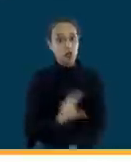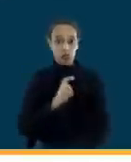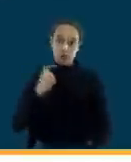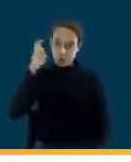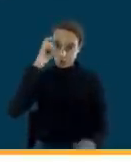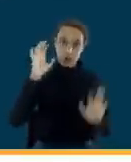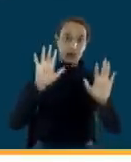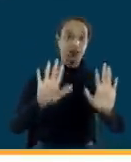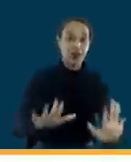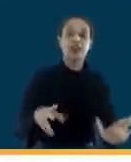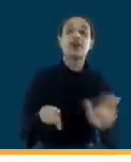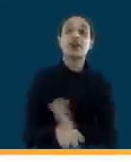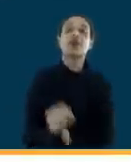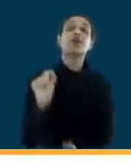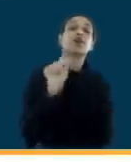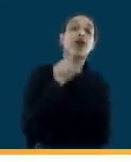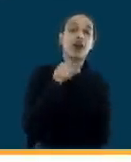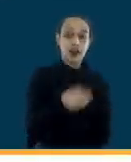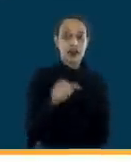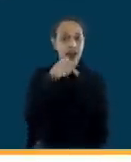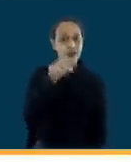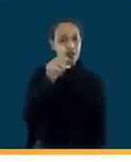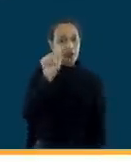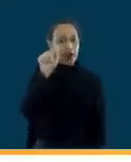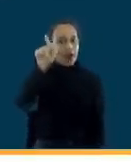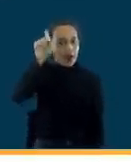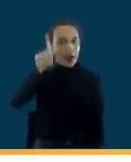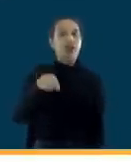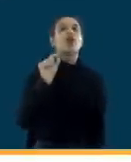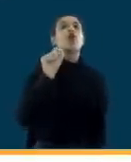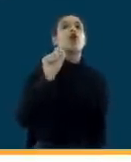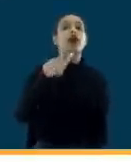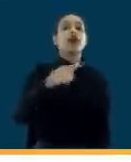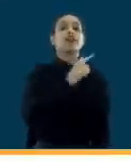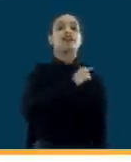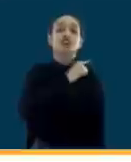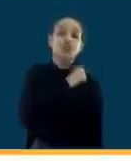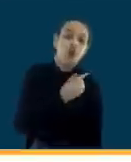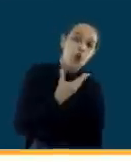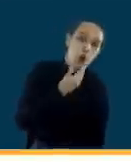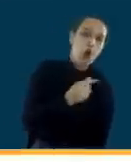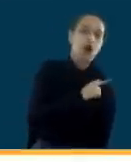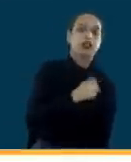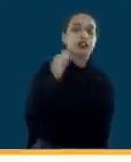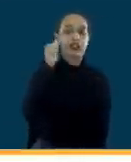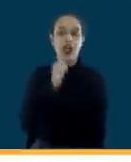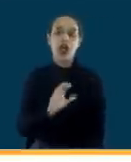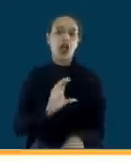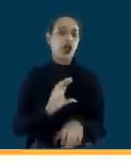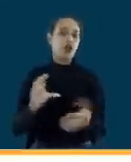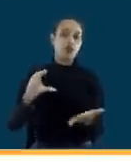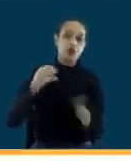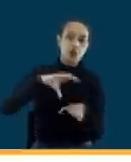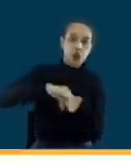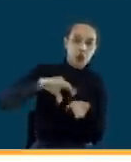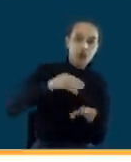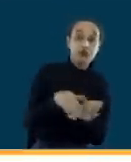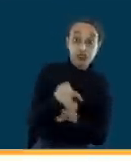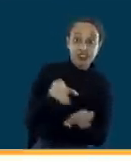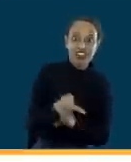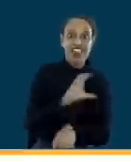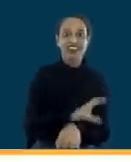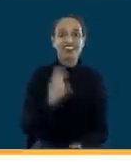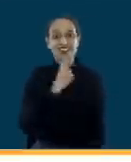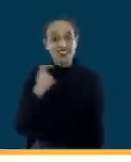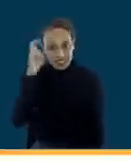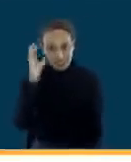então, a pergunta é essa: como está no estado do Pará? E o que que o gestor, a gestora, o conselheiro de cultura, as pessoas que estão aqui, os articuladores aí